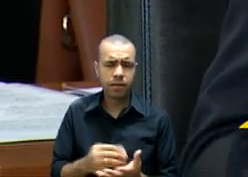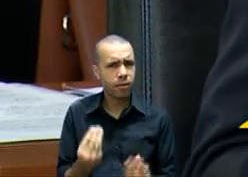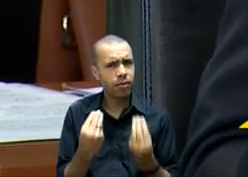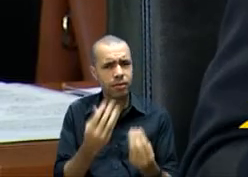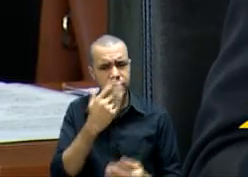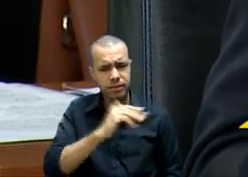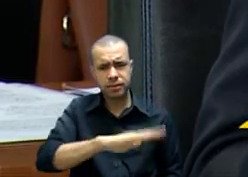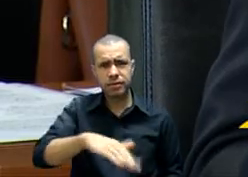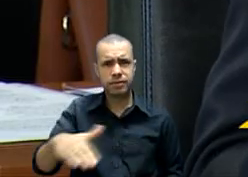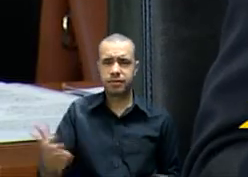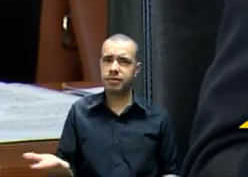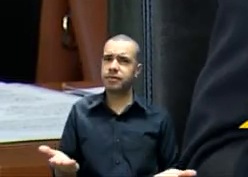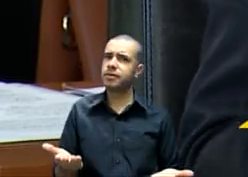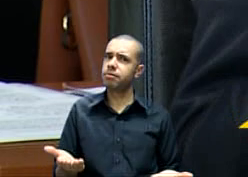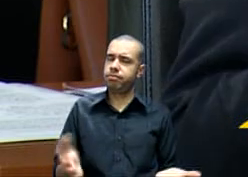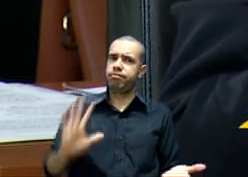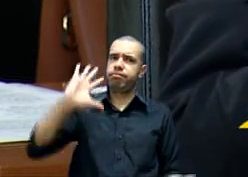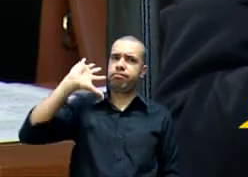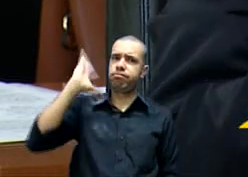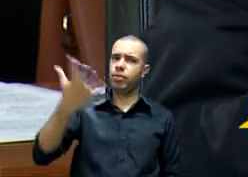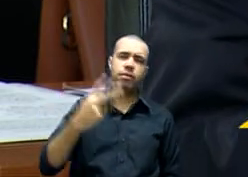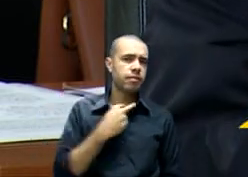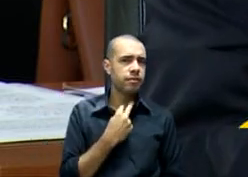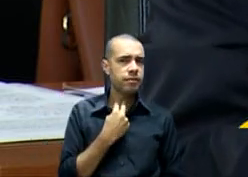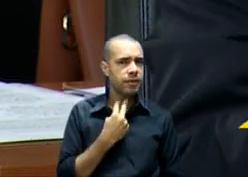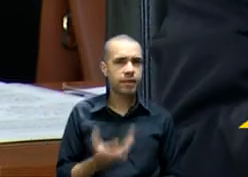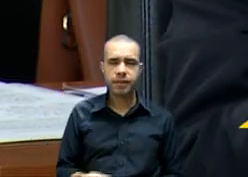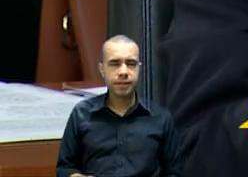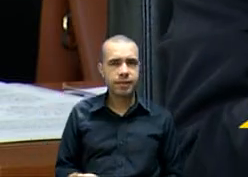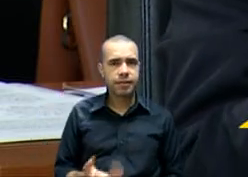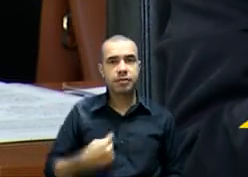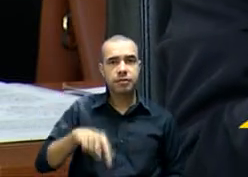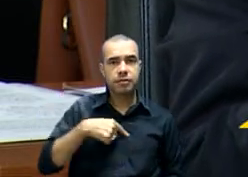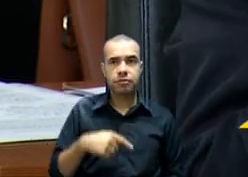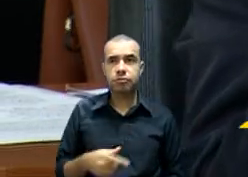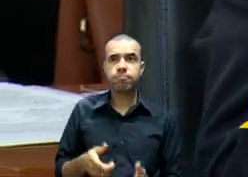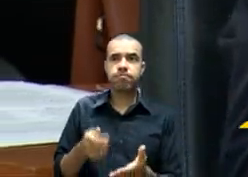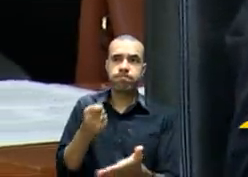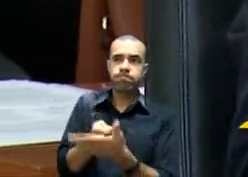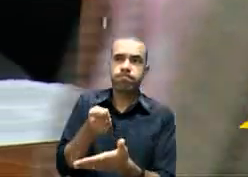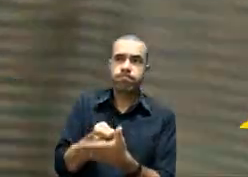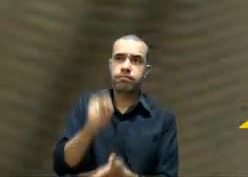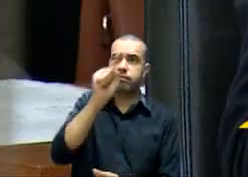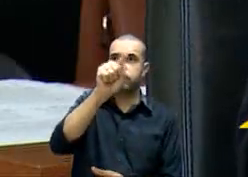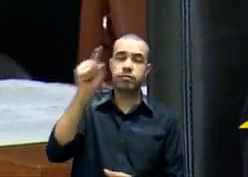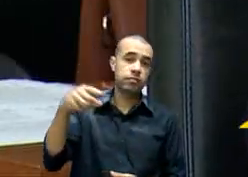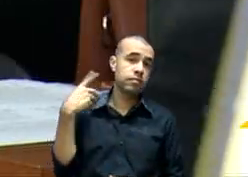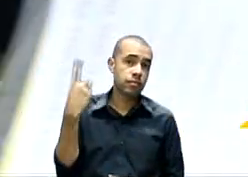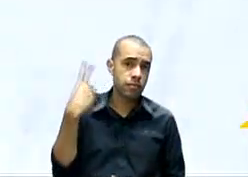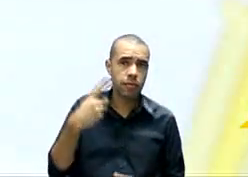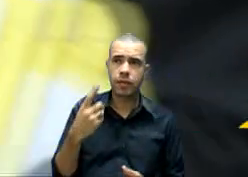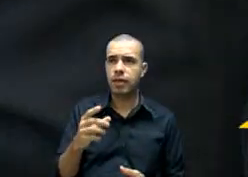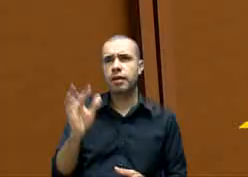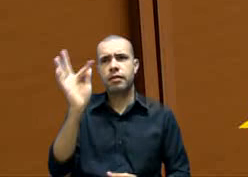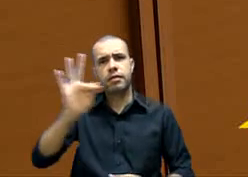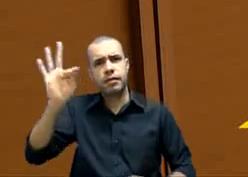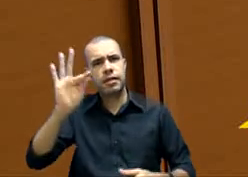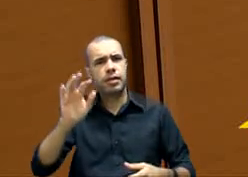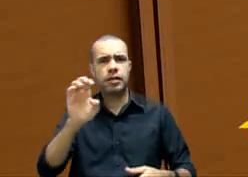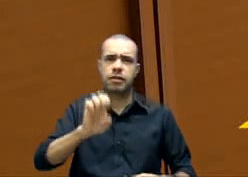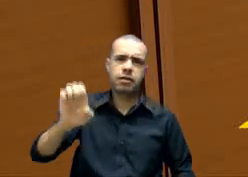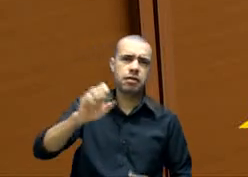realmente não pode acontecer. E quando foi falado que nós temos que cobrar os nossos deputados eleitos, tanto federal como estadual na